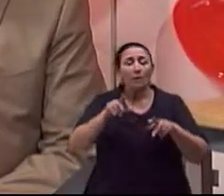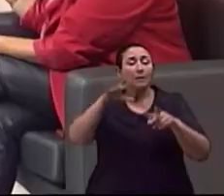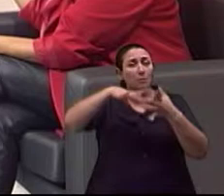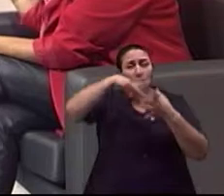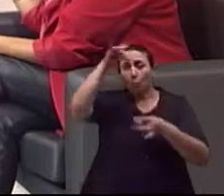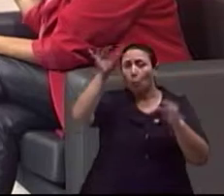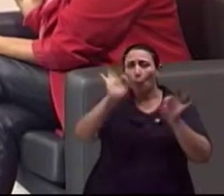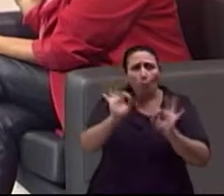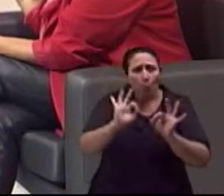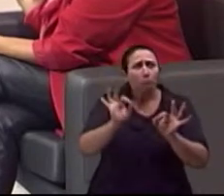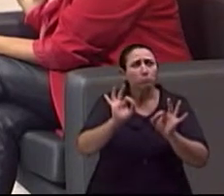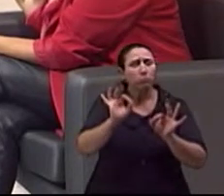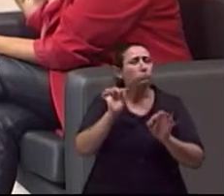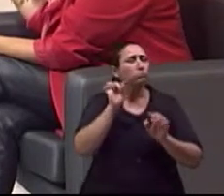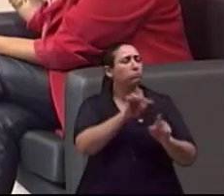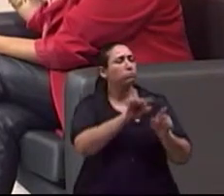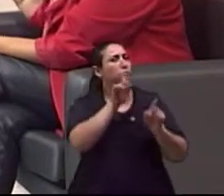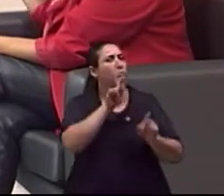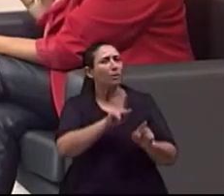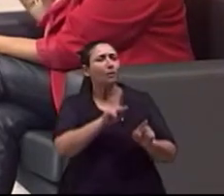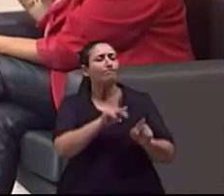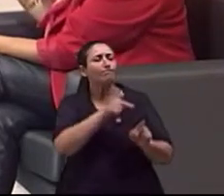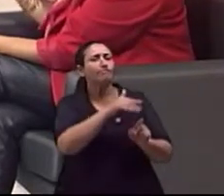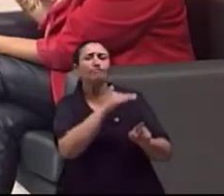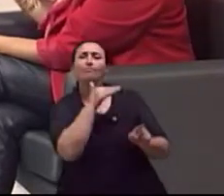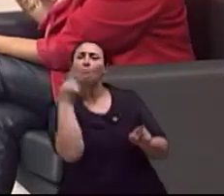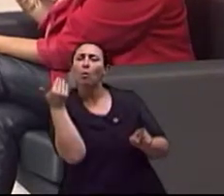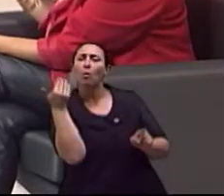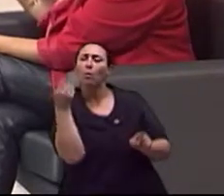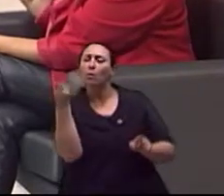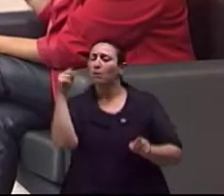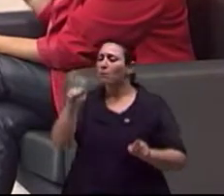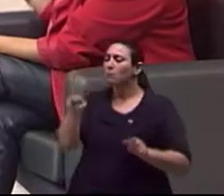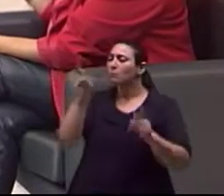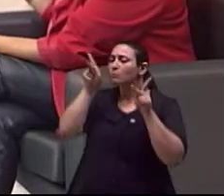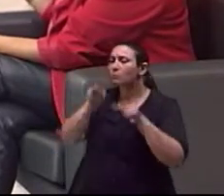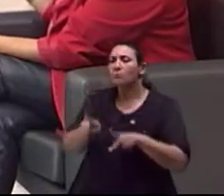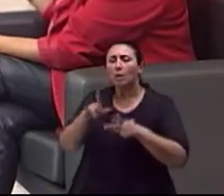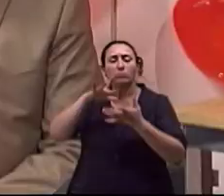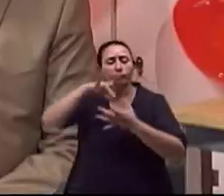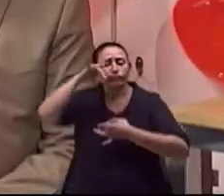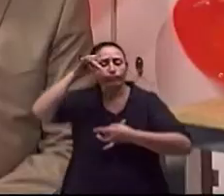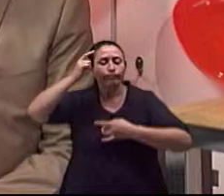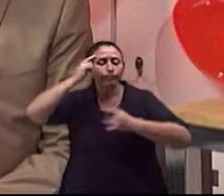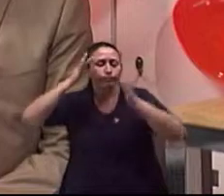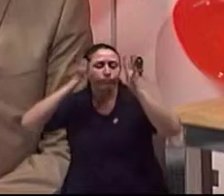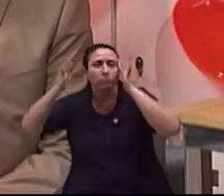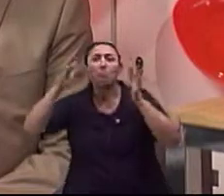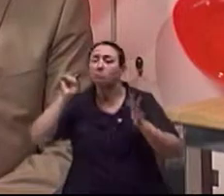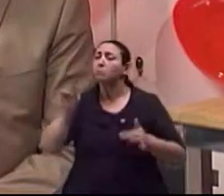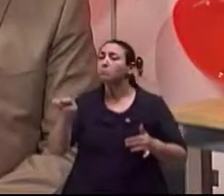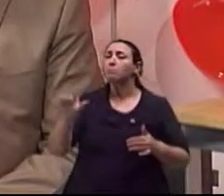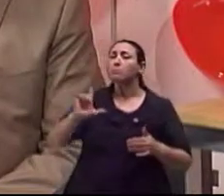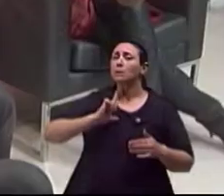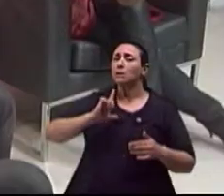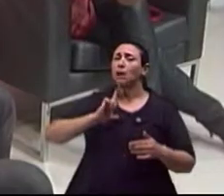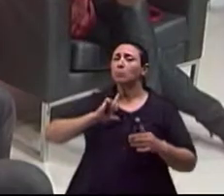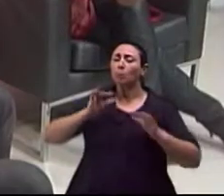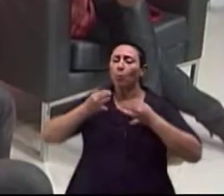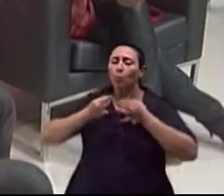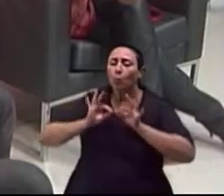recebiam isso é uma comprovação de que é muito forte em nó nos tem gente que diz assim eu eu me curei do meu